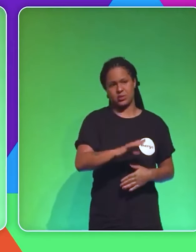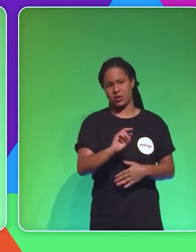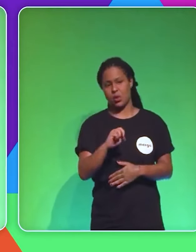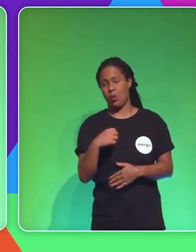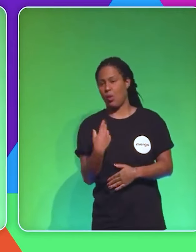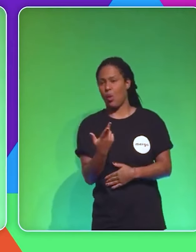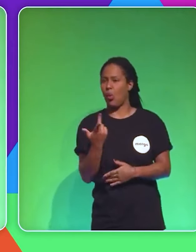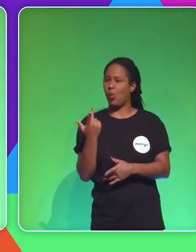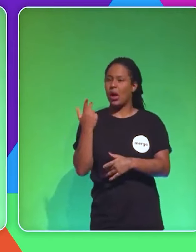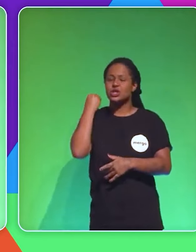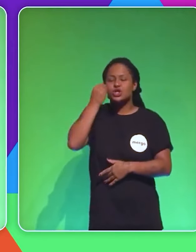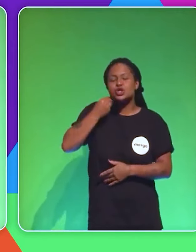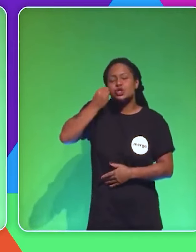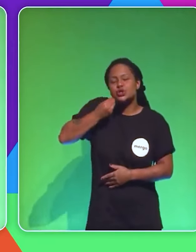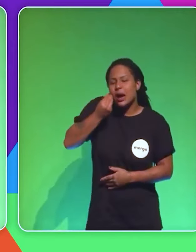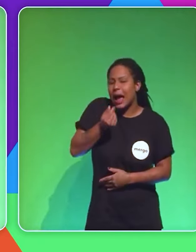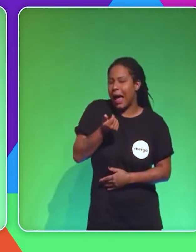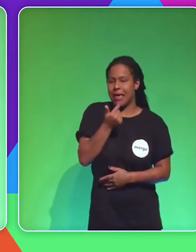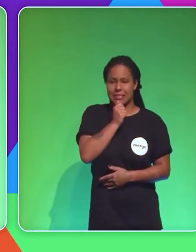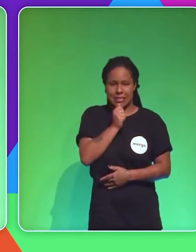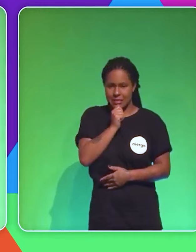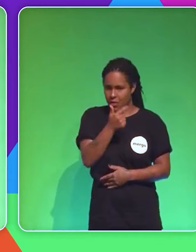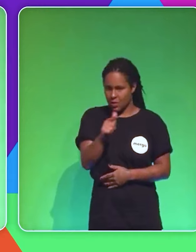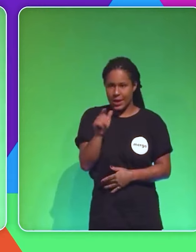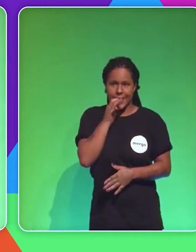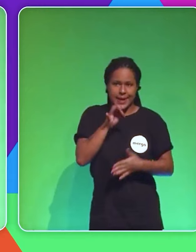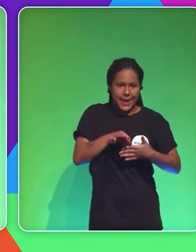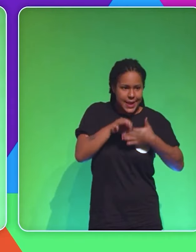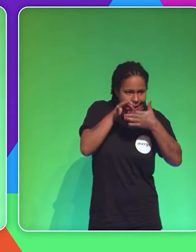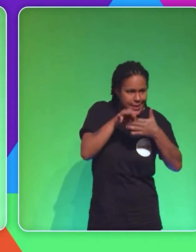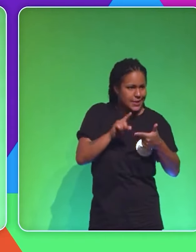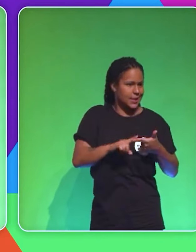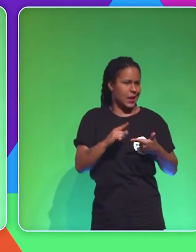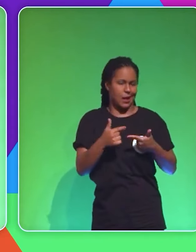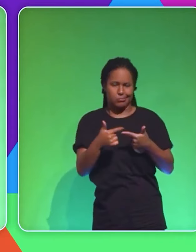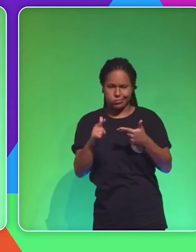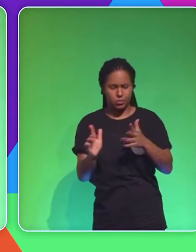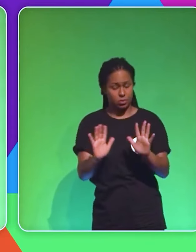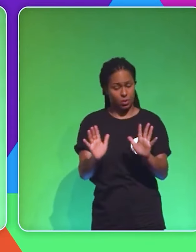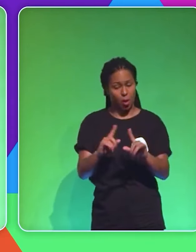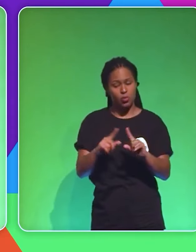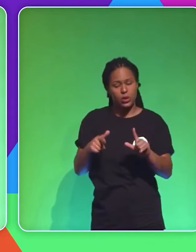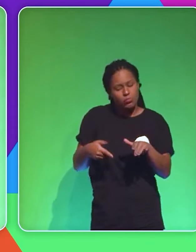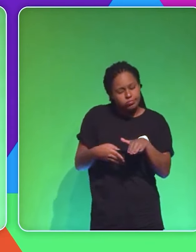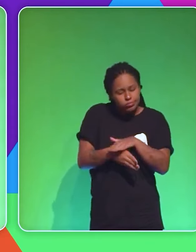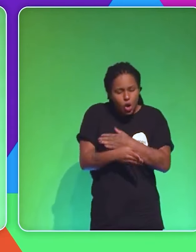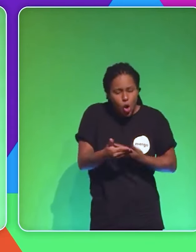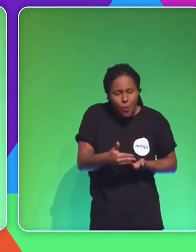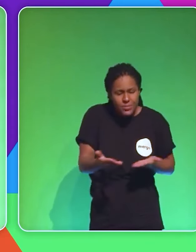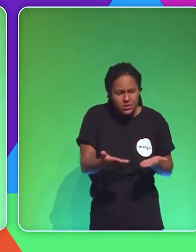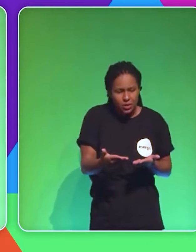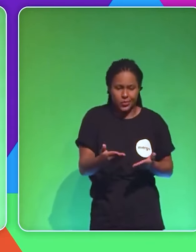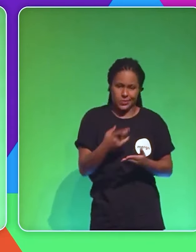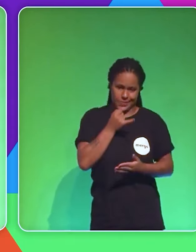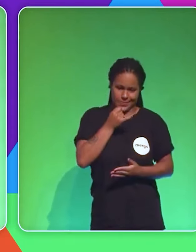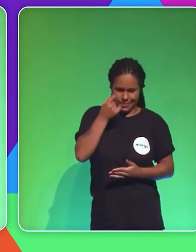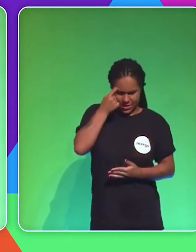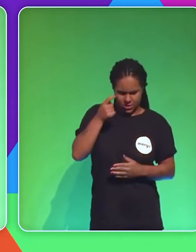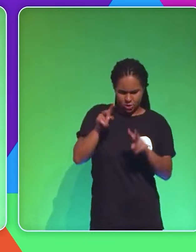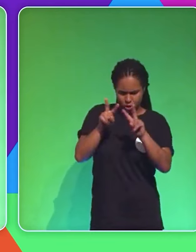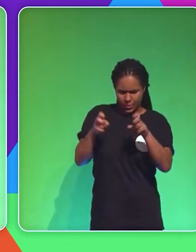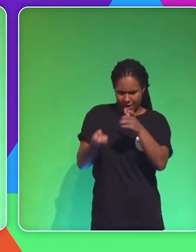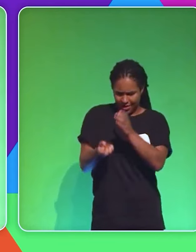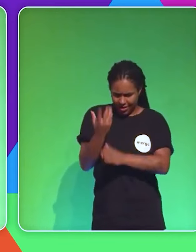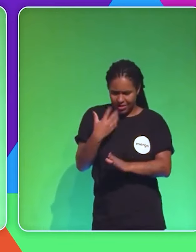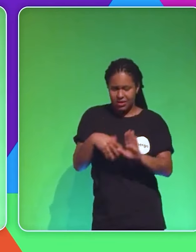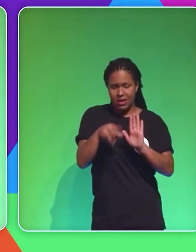que não tem tanta bagagem ainda que não estão em posição de liderança e tudo mais eh essa questão de produzir conteúdo para